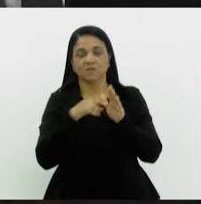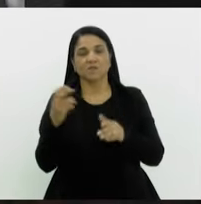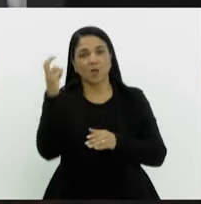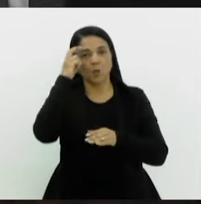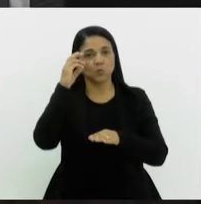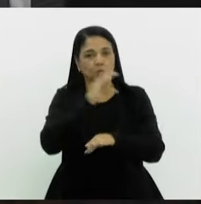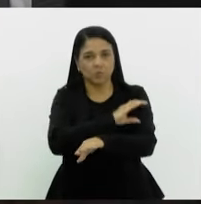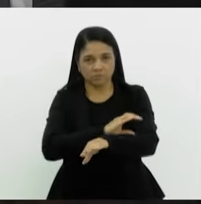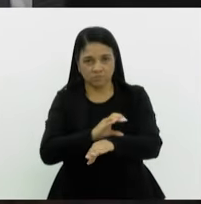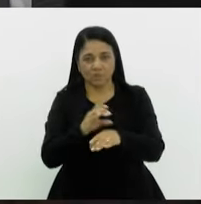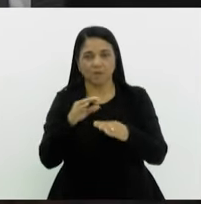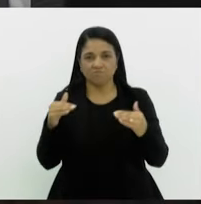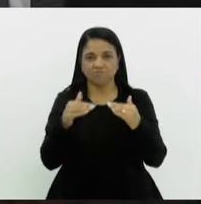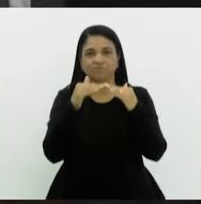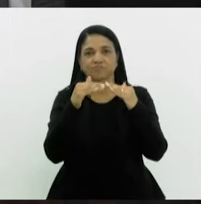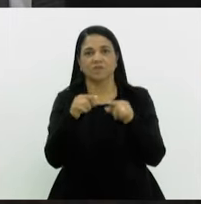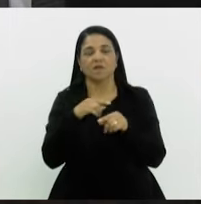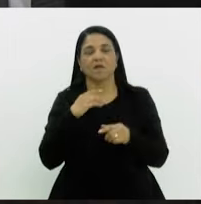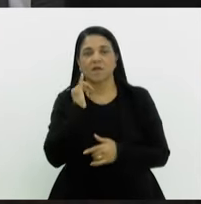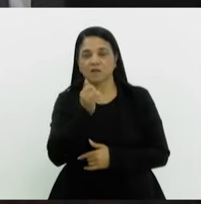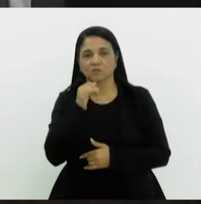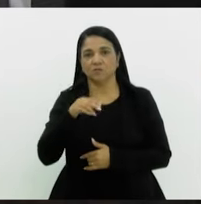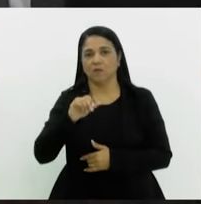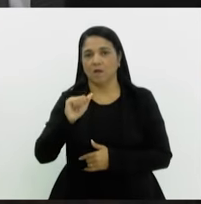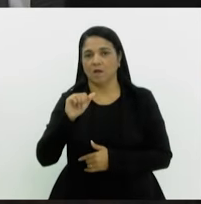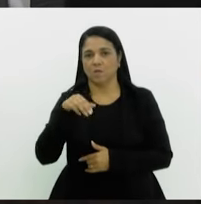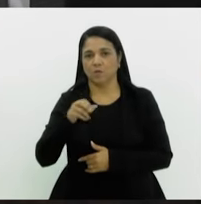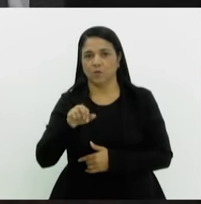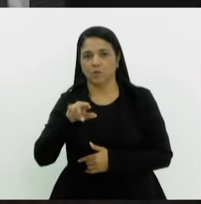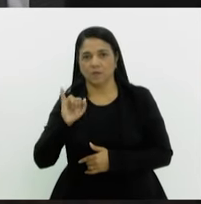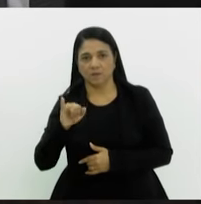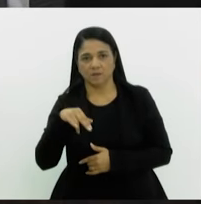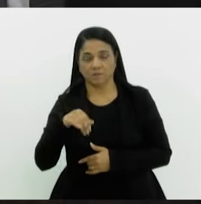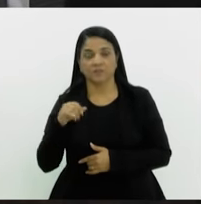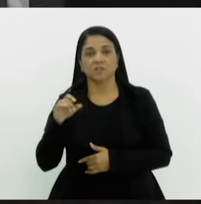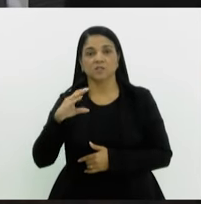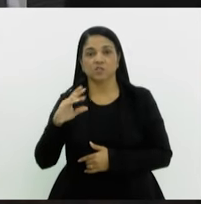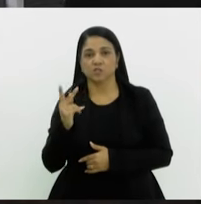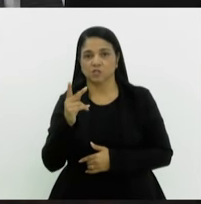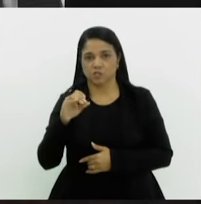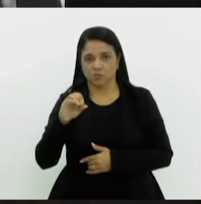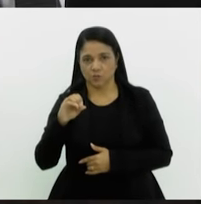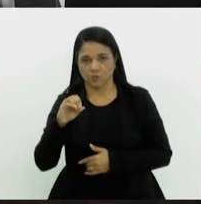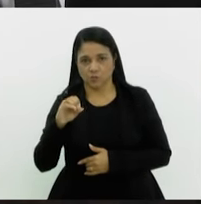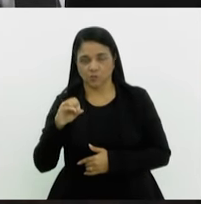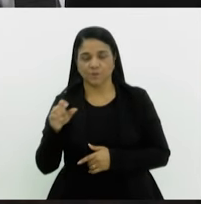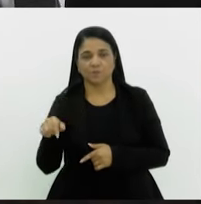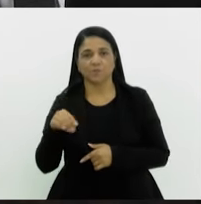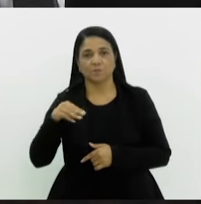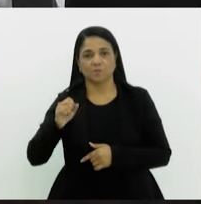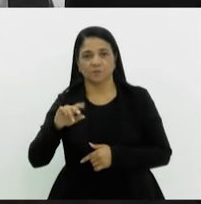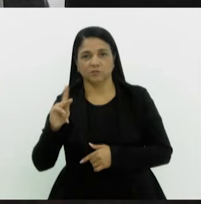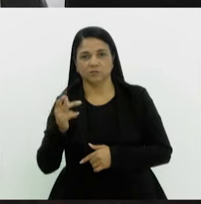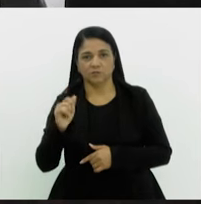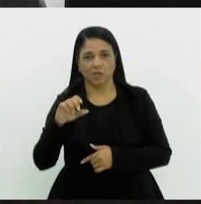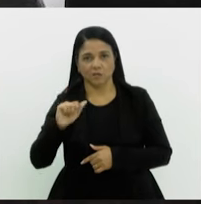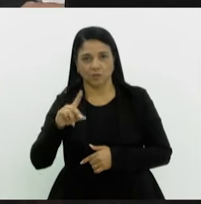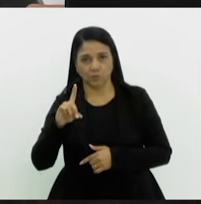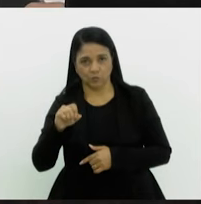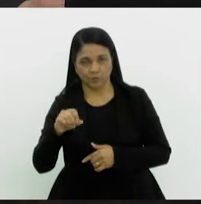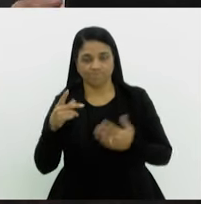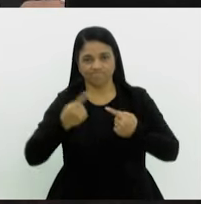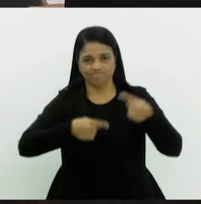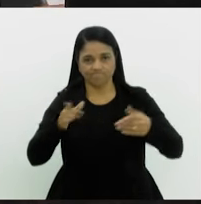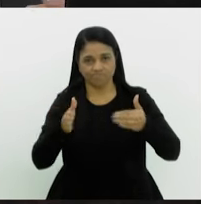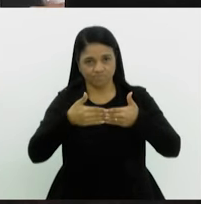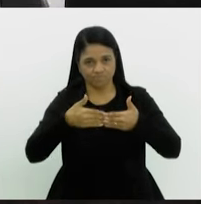favorável. Relatores, deputados Rodrigo Amorim e Chico Machado. Em discussão, Não havendo quem queira discutir, encerrada a